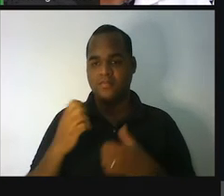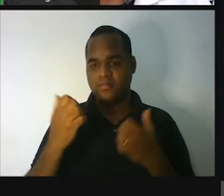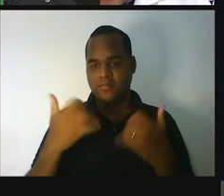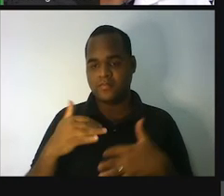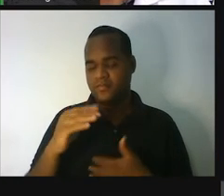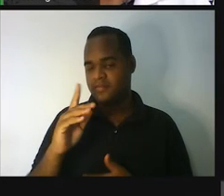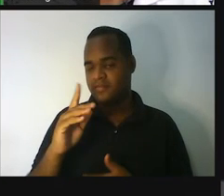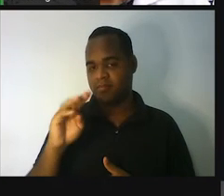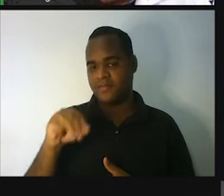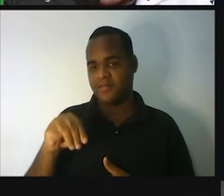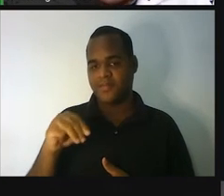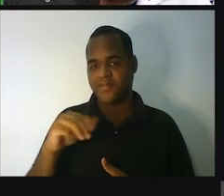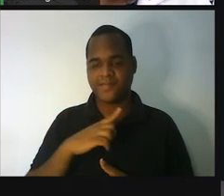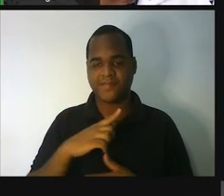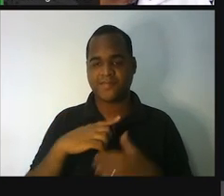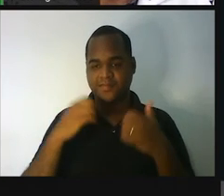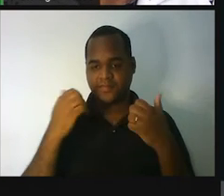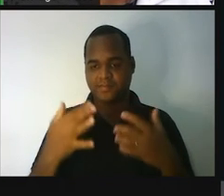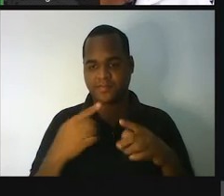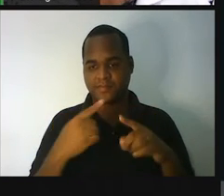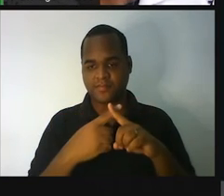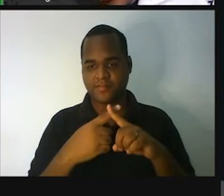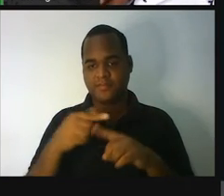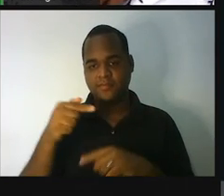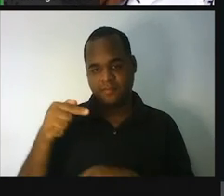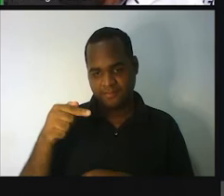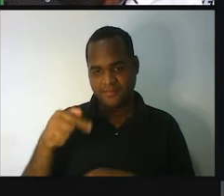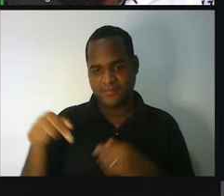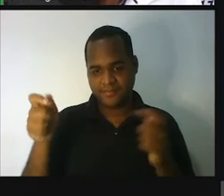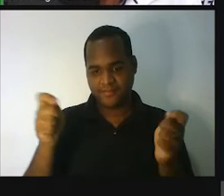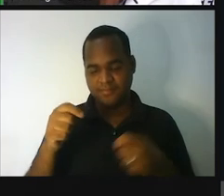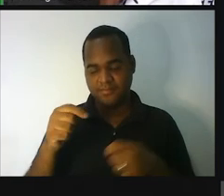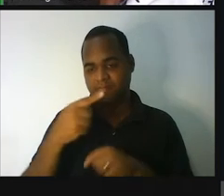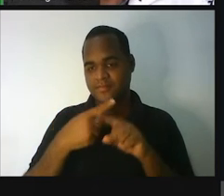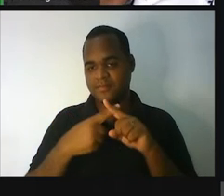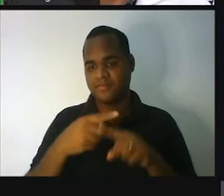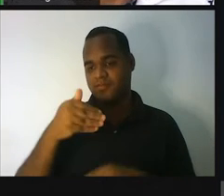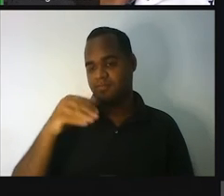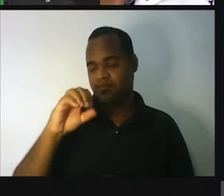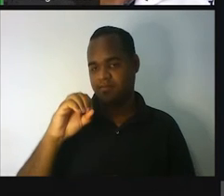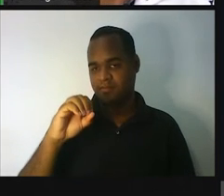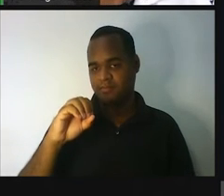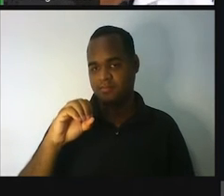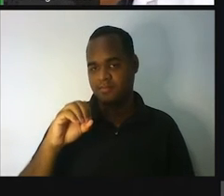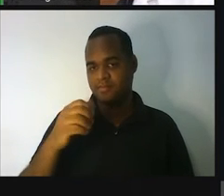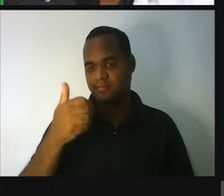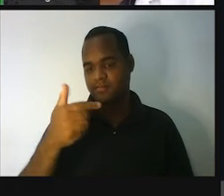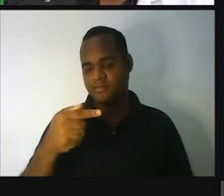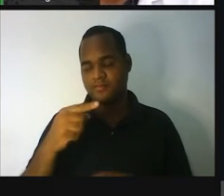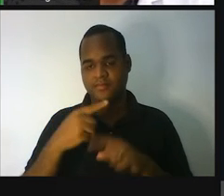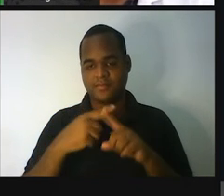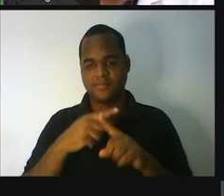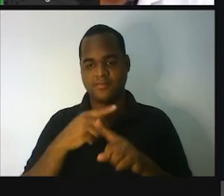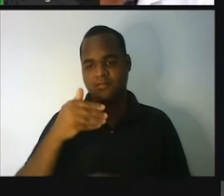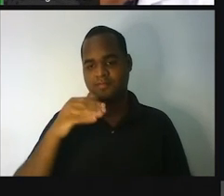ele para o homem que você vai fazer desse daí tá ali ó veja ideia 17/2010